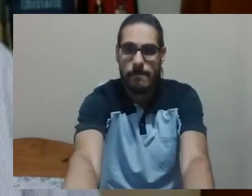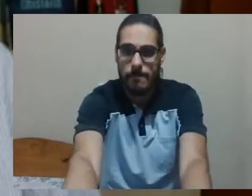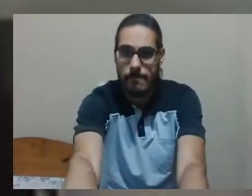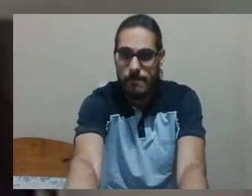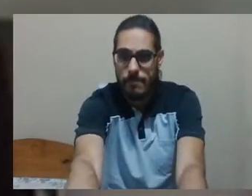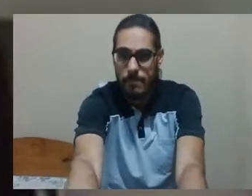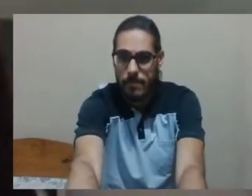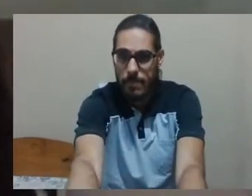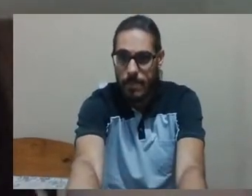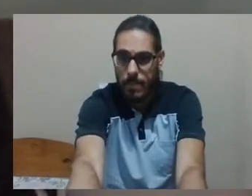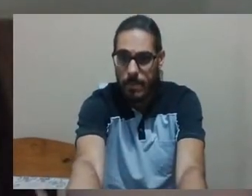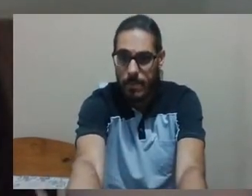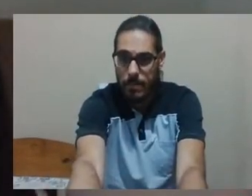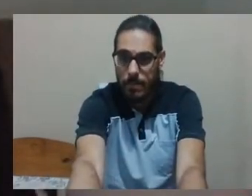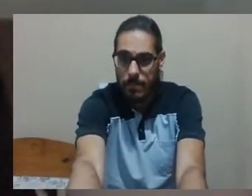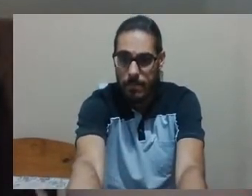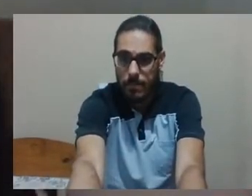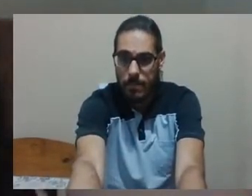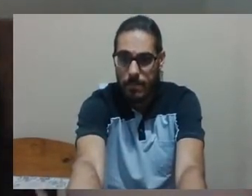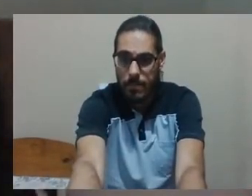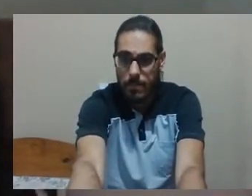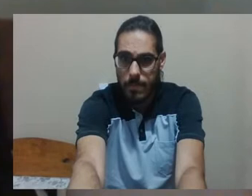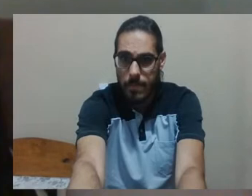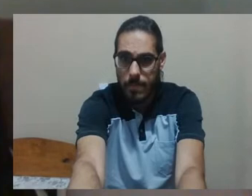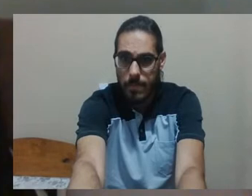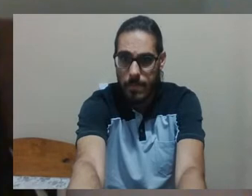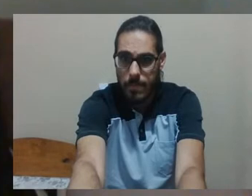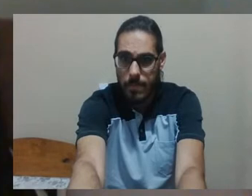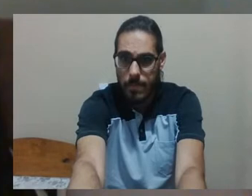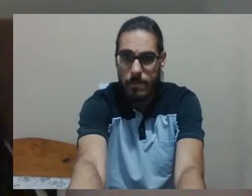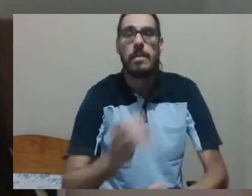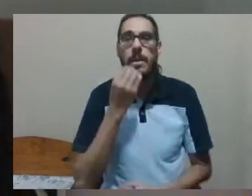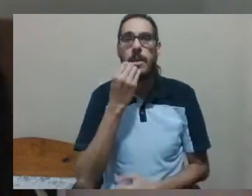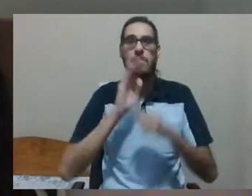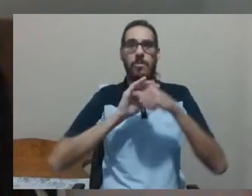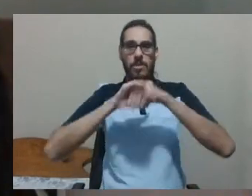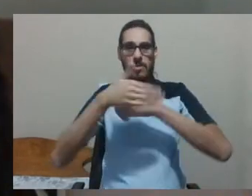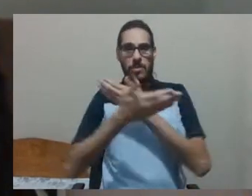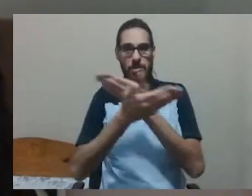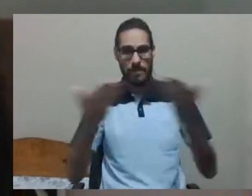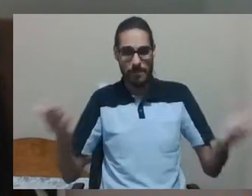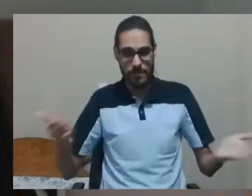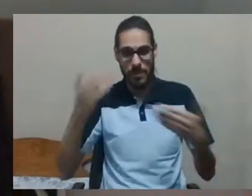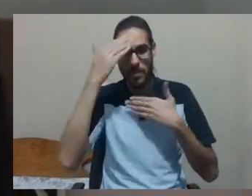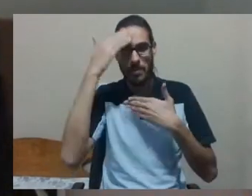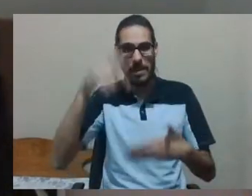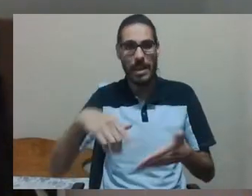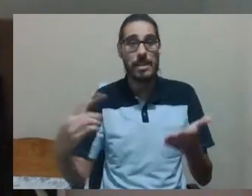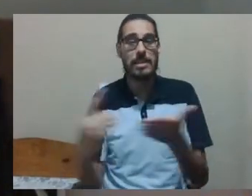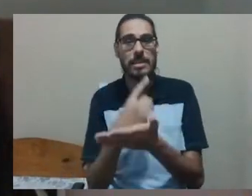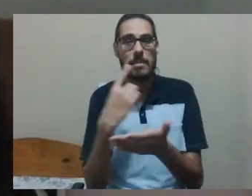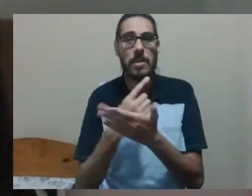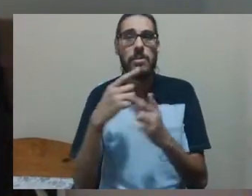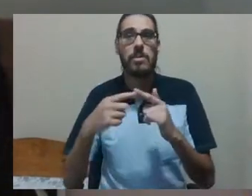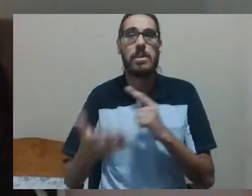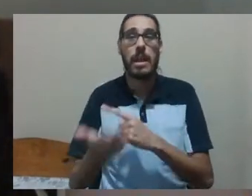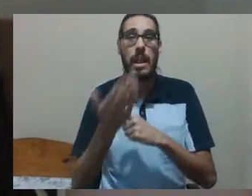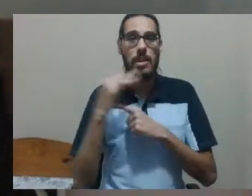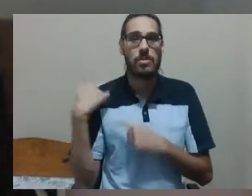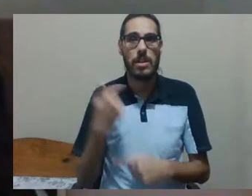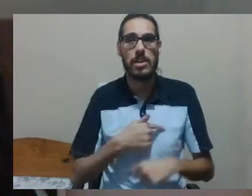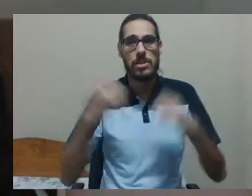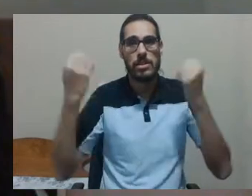Boa noite a todos. Obrigado por essa pergunta. Permite falar um pouco sobre a importância